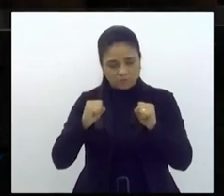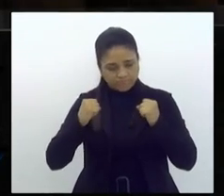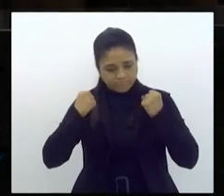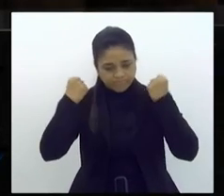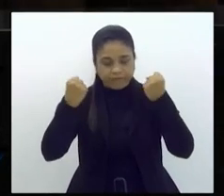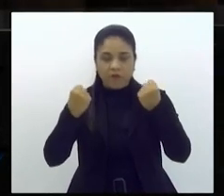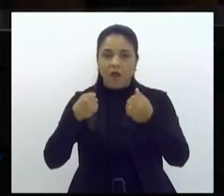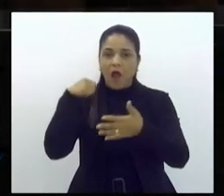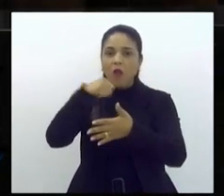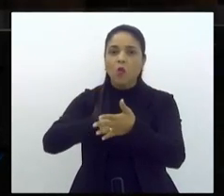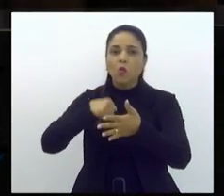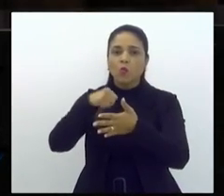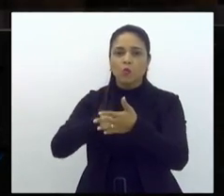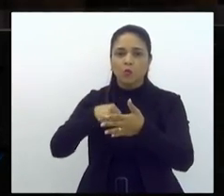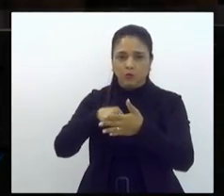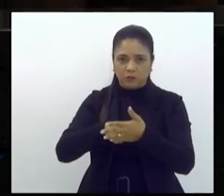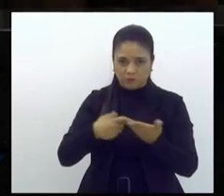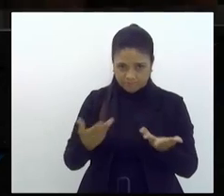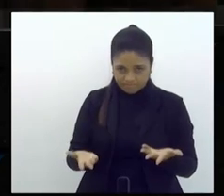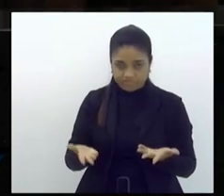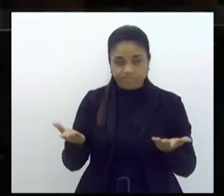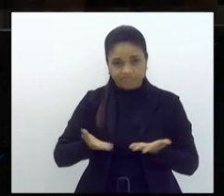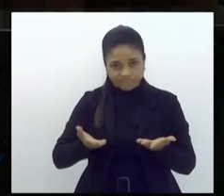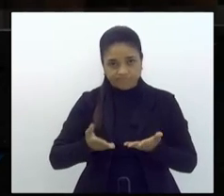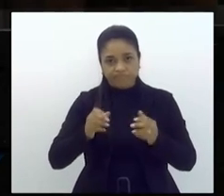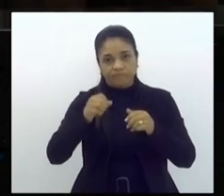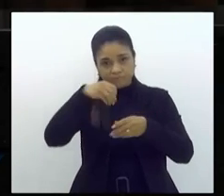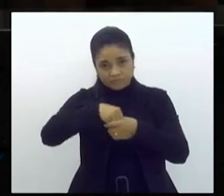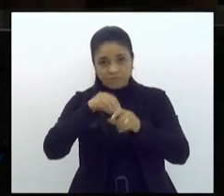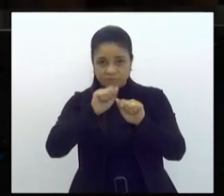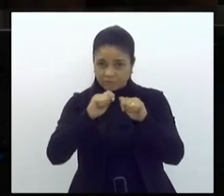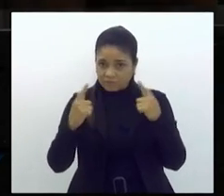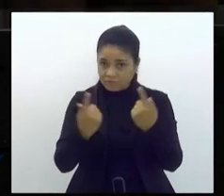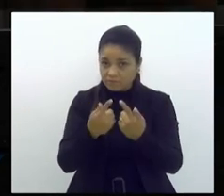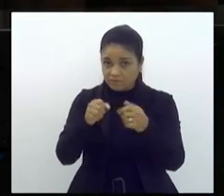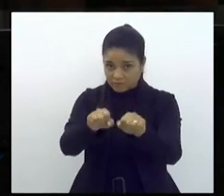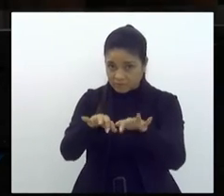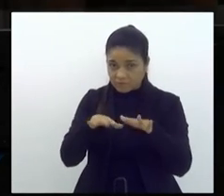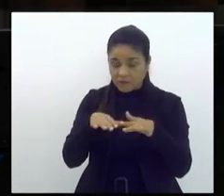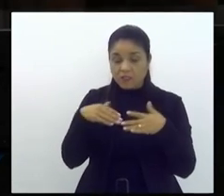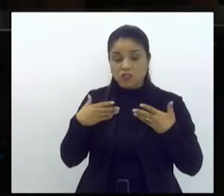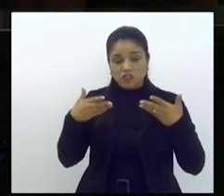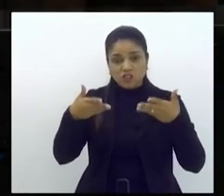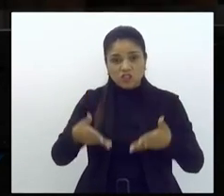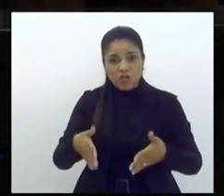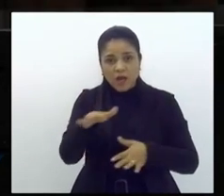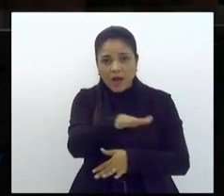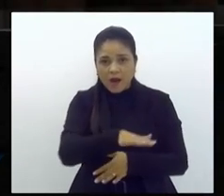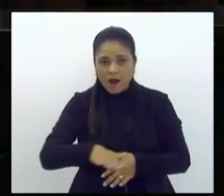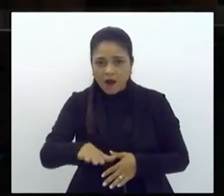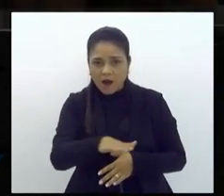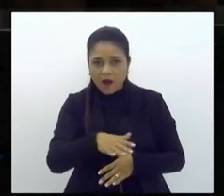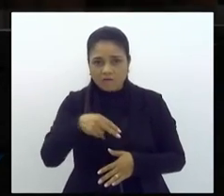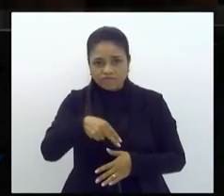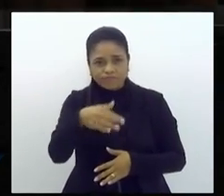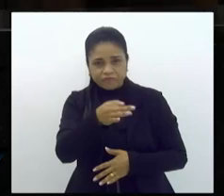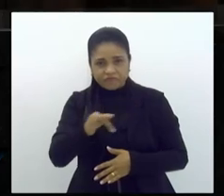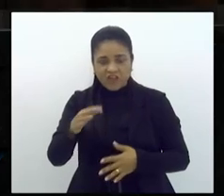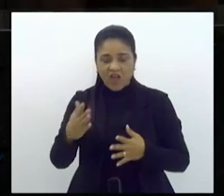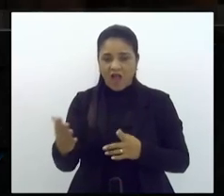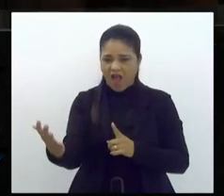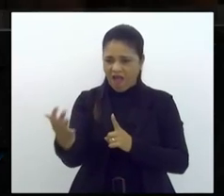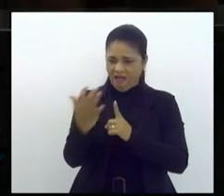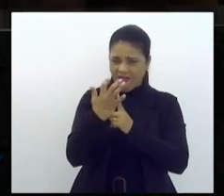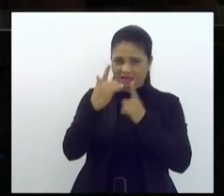aqui bem ao chegar ao local fui agredida xingada